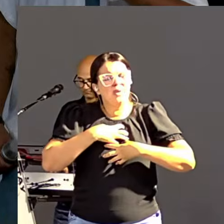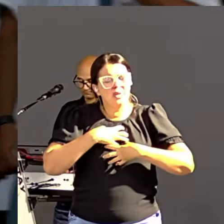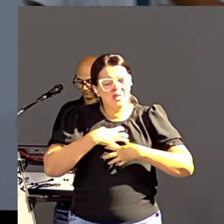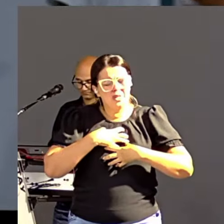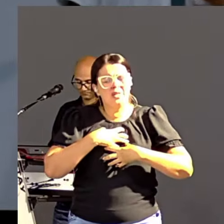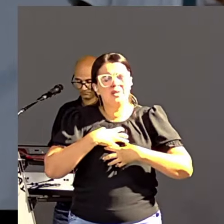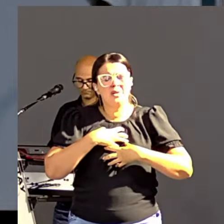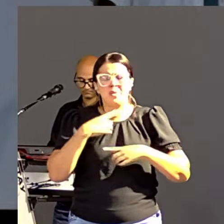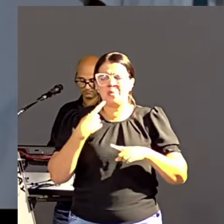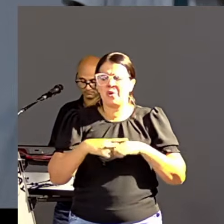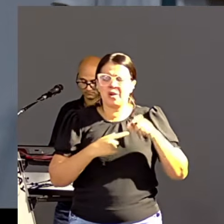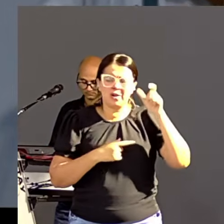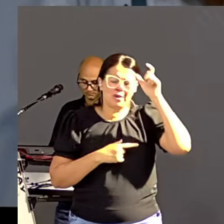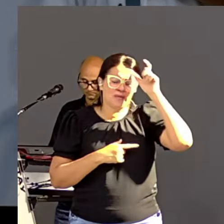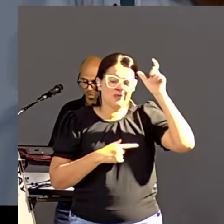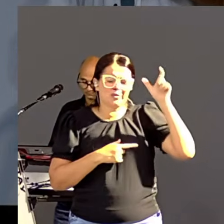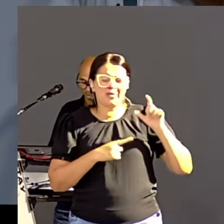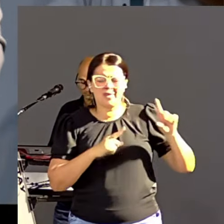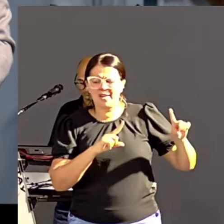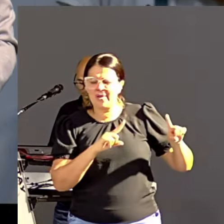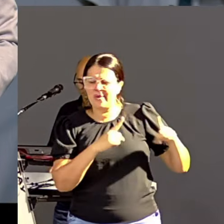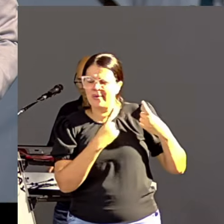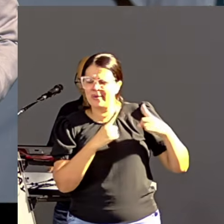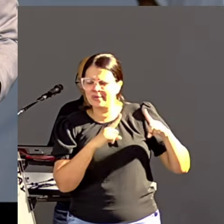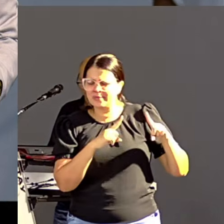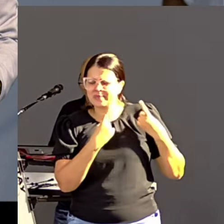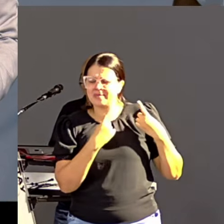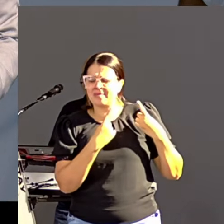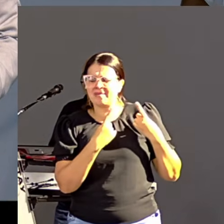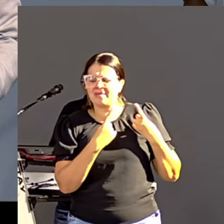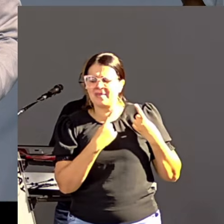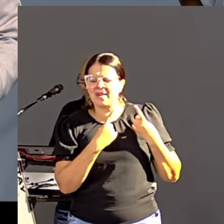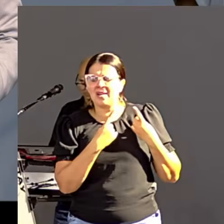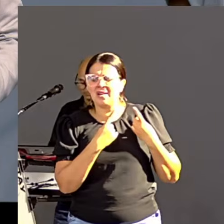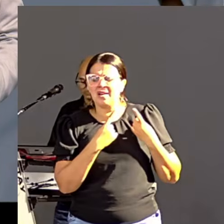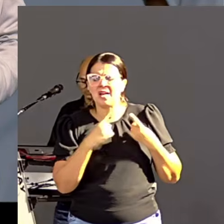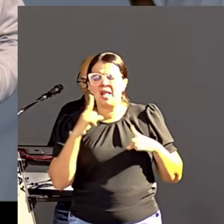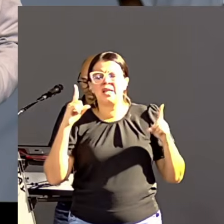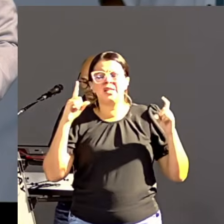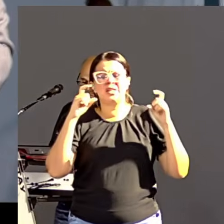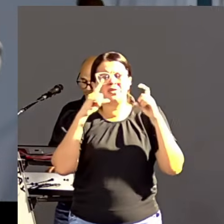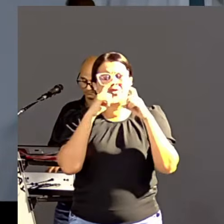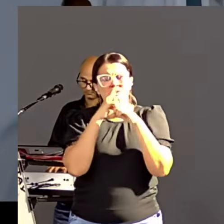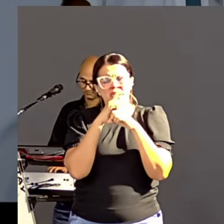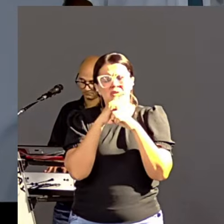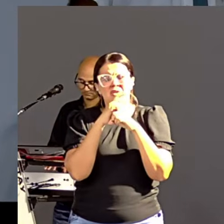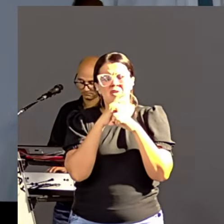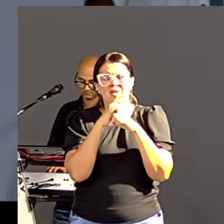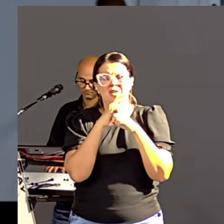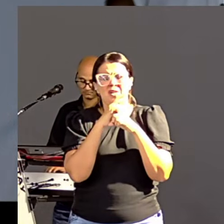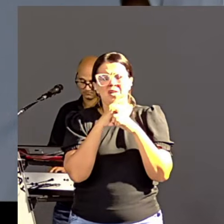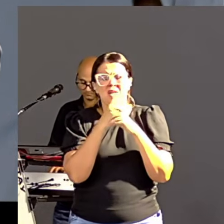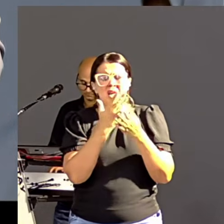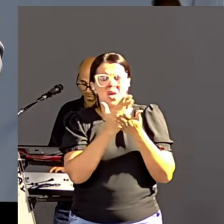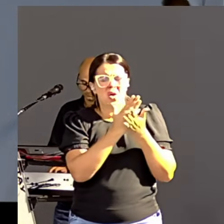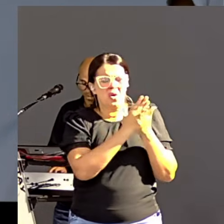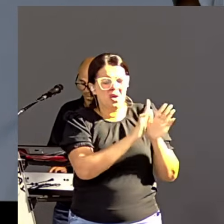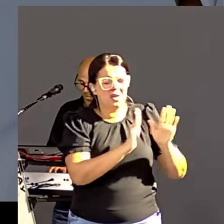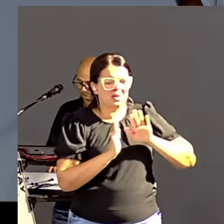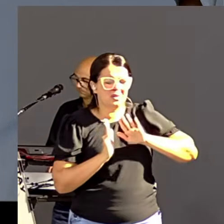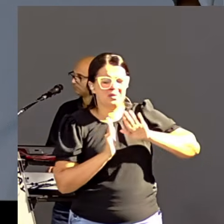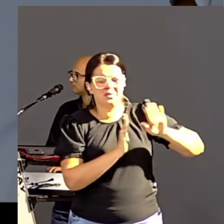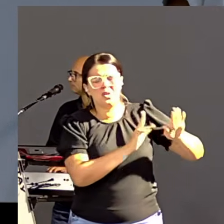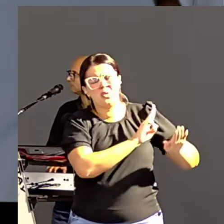Inclusive o inimigo tem trazido sugestões estranhas. Eu repreendo isso no nome de Jesus.